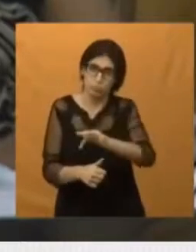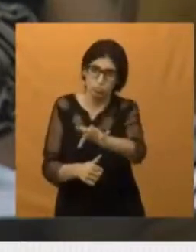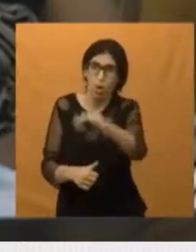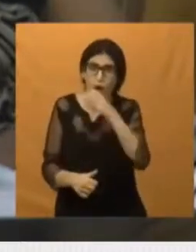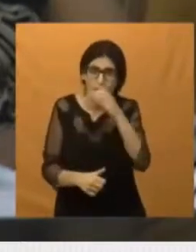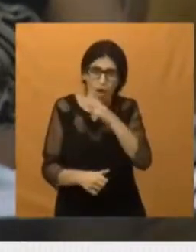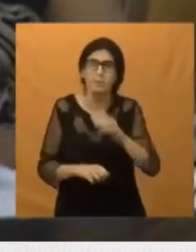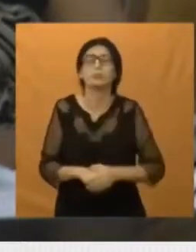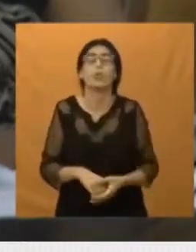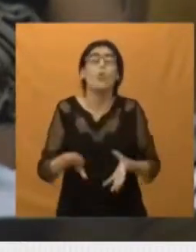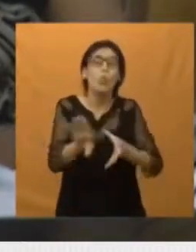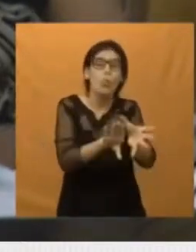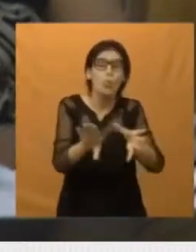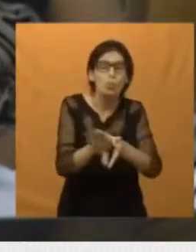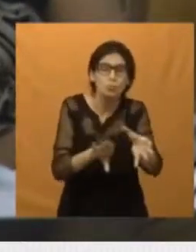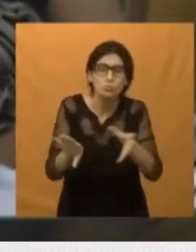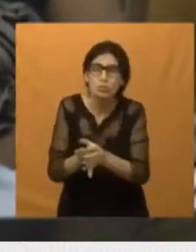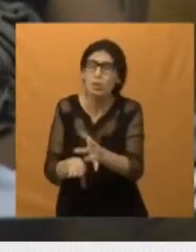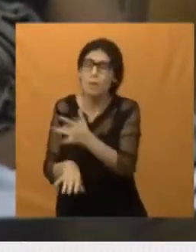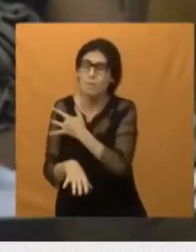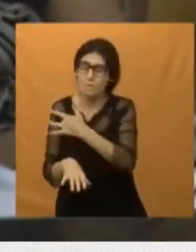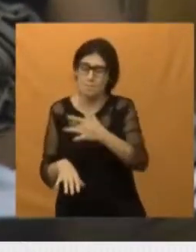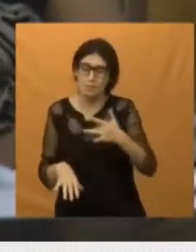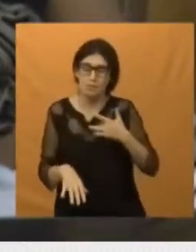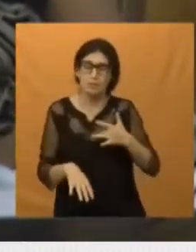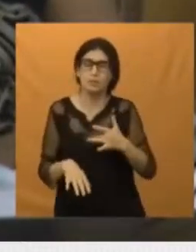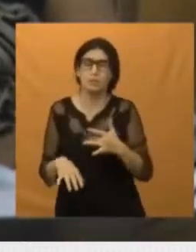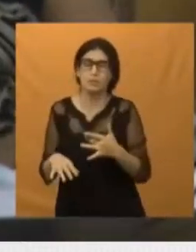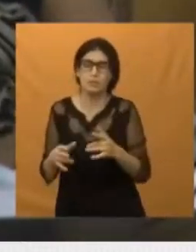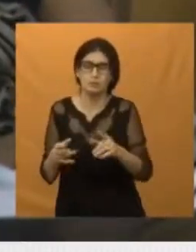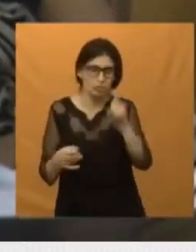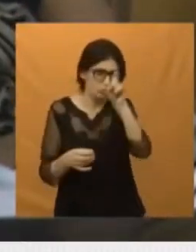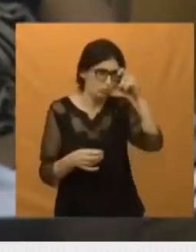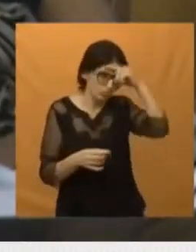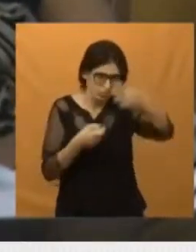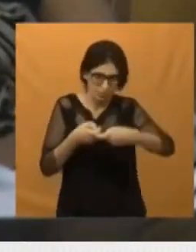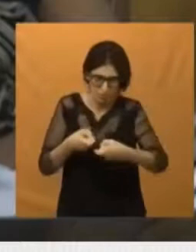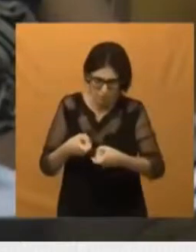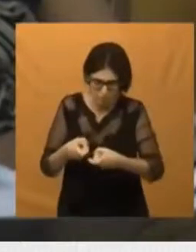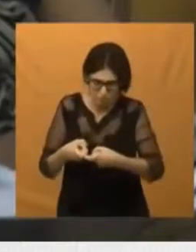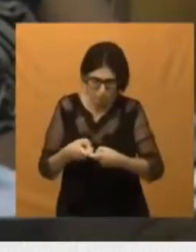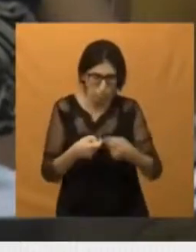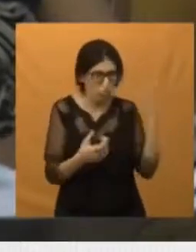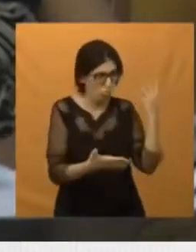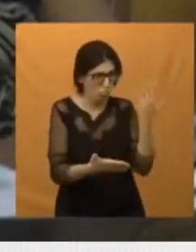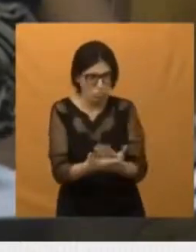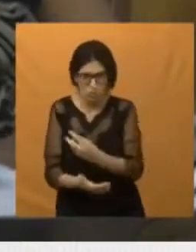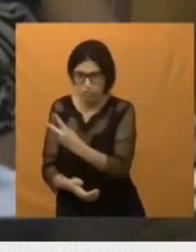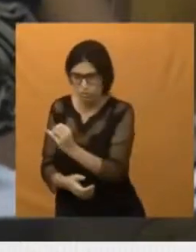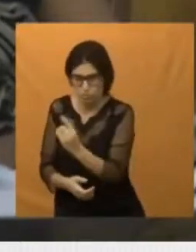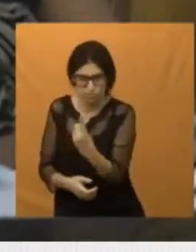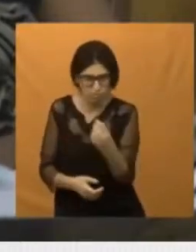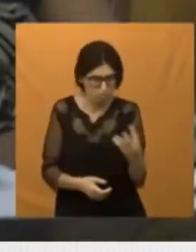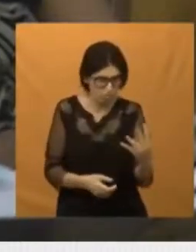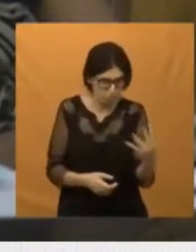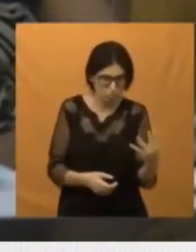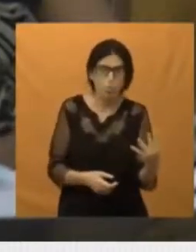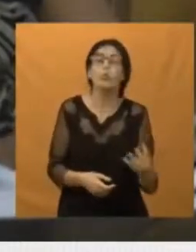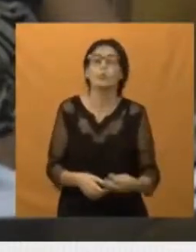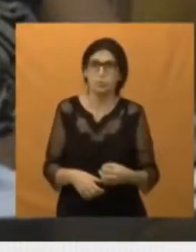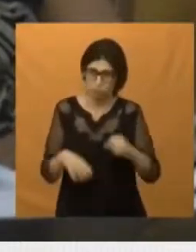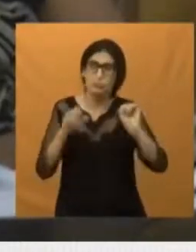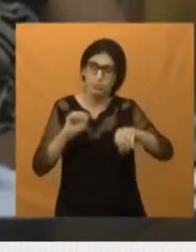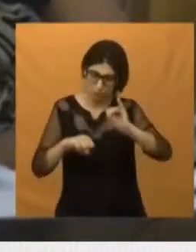que é o Conselho Regional de Medicina do Estado de São Paulo, já emitiu parecer desde o ano de 2014, reconhecendo o trabalho realizado